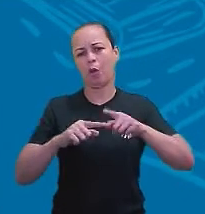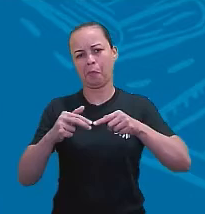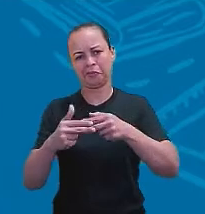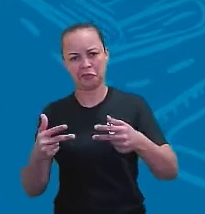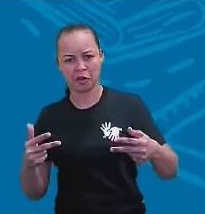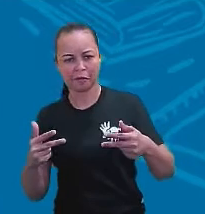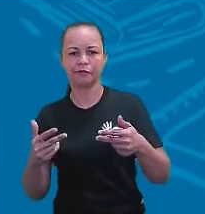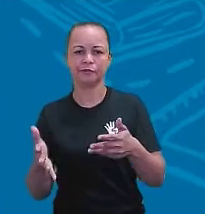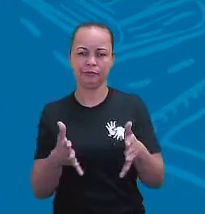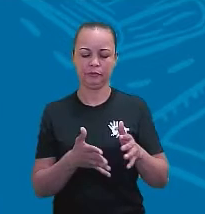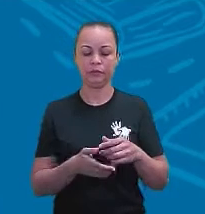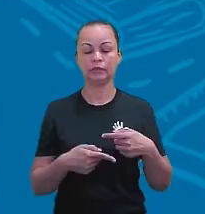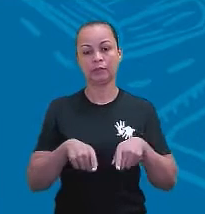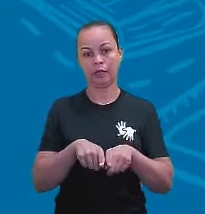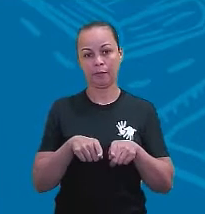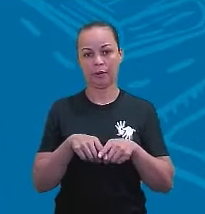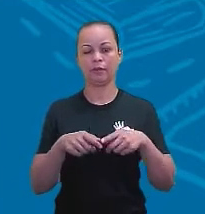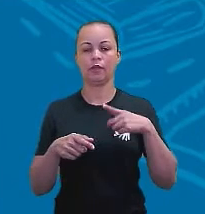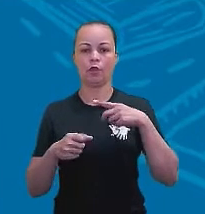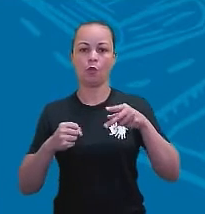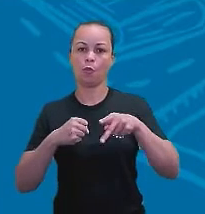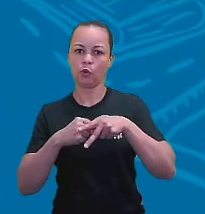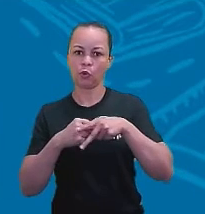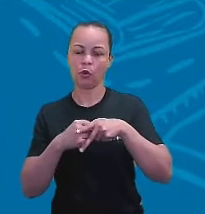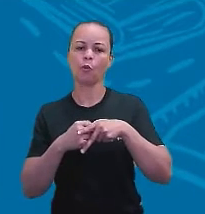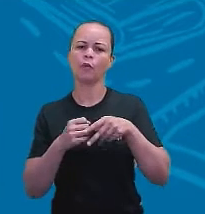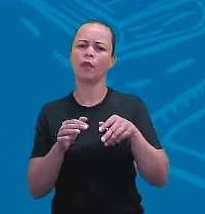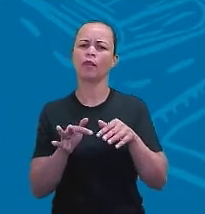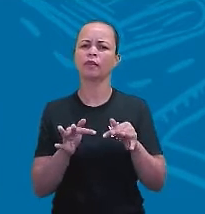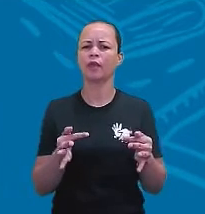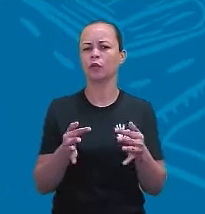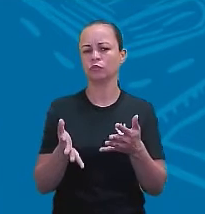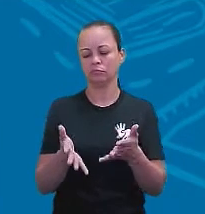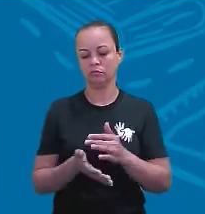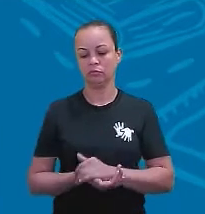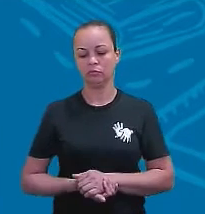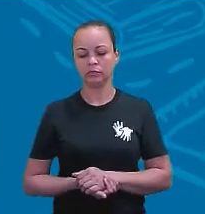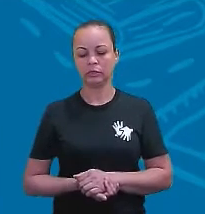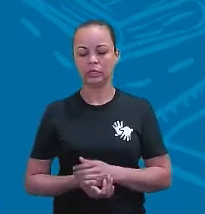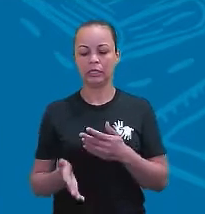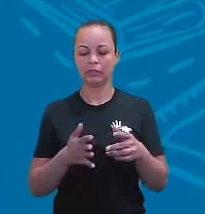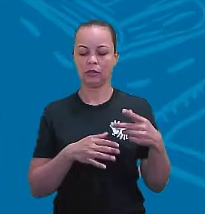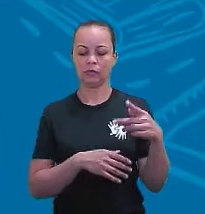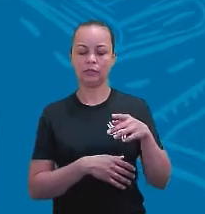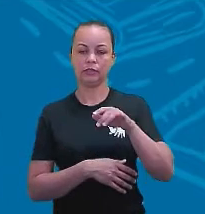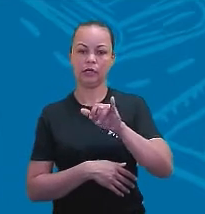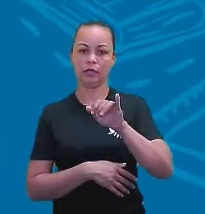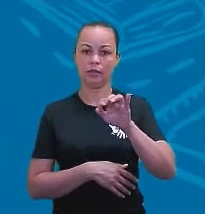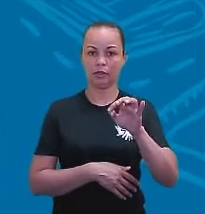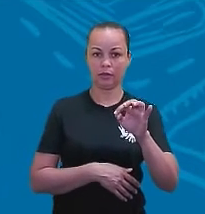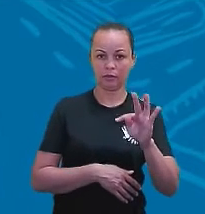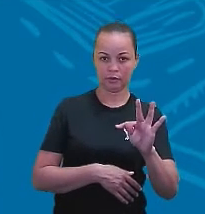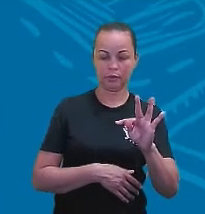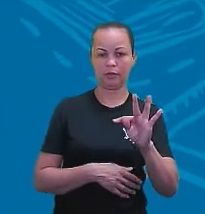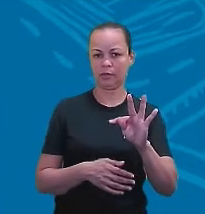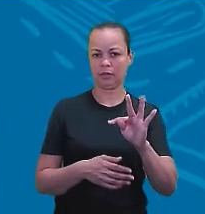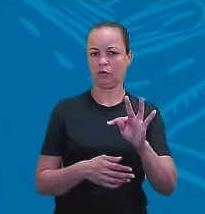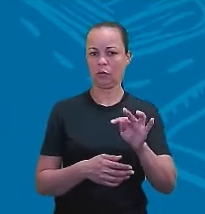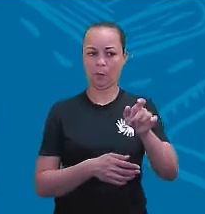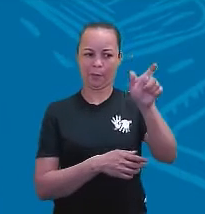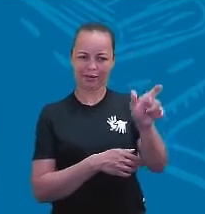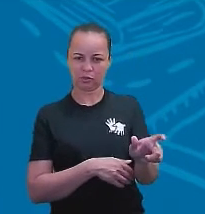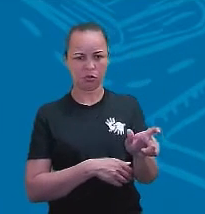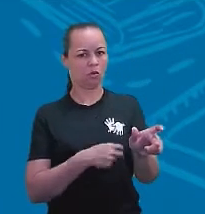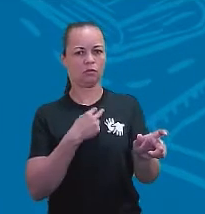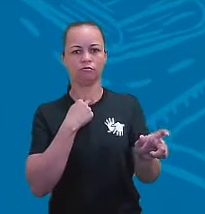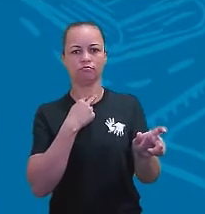de pronome neutro. Lembra de uma coisa, esse it, ele jamais pode ser colocado como pessoa,